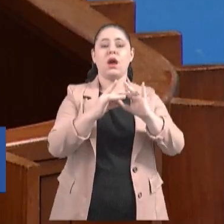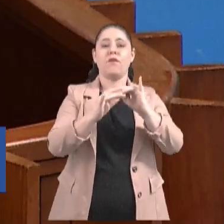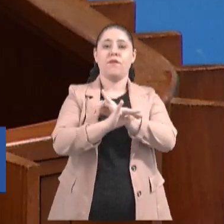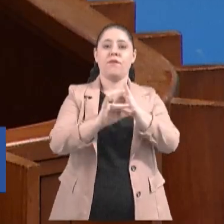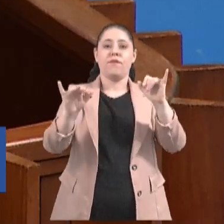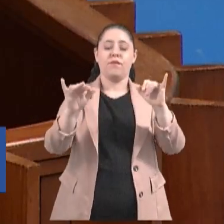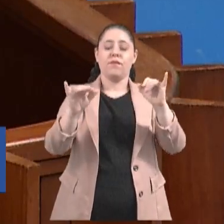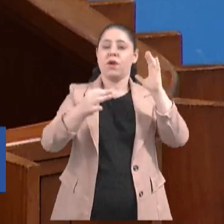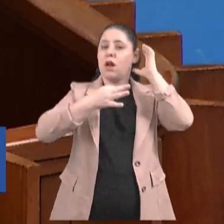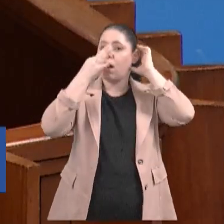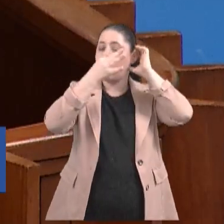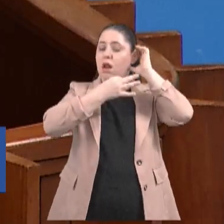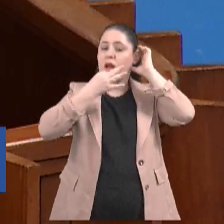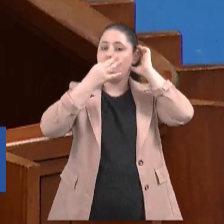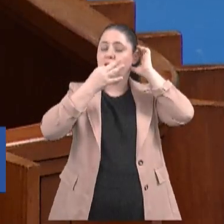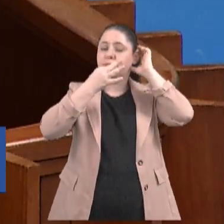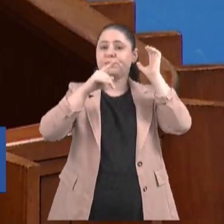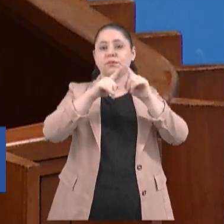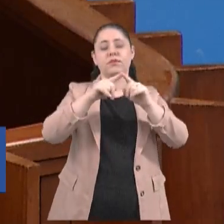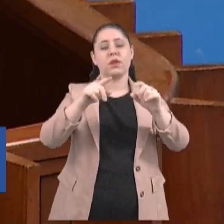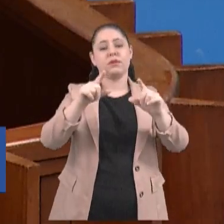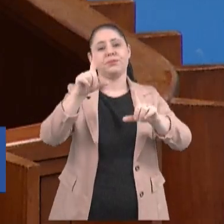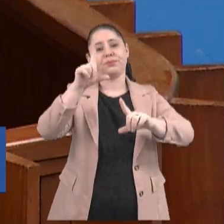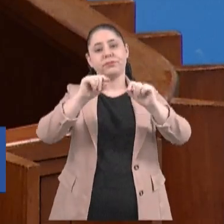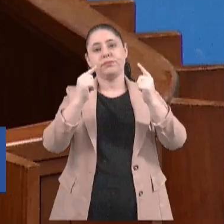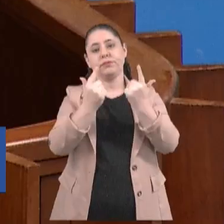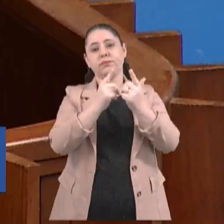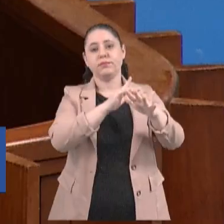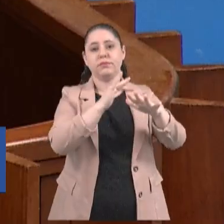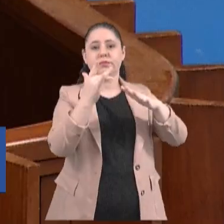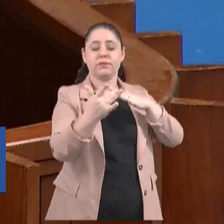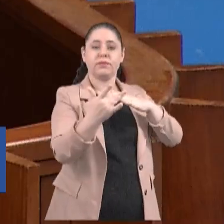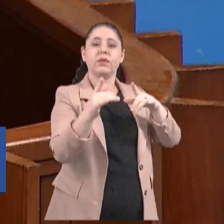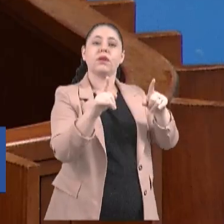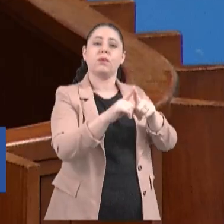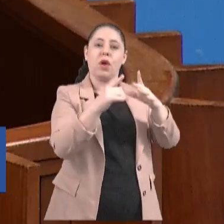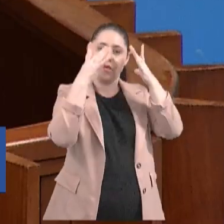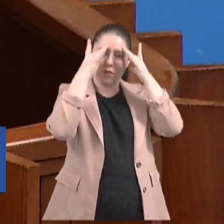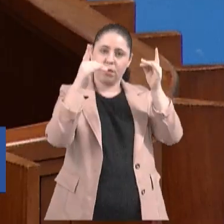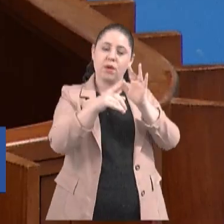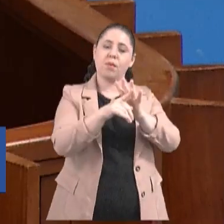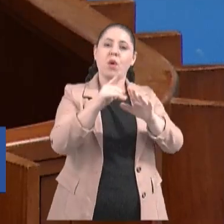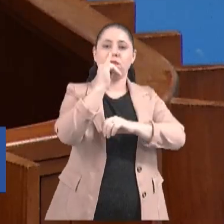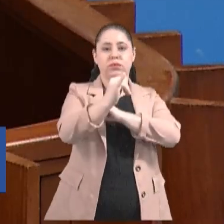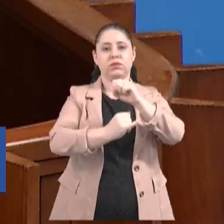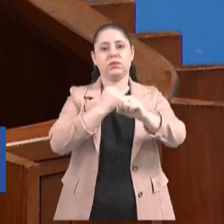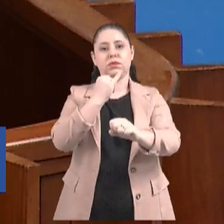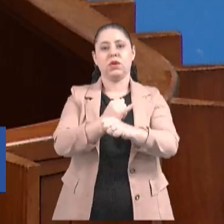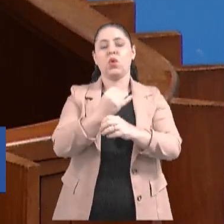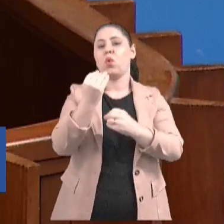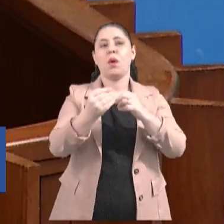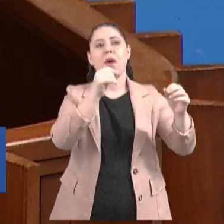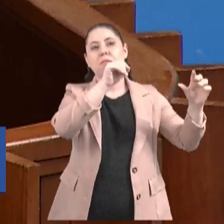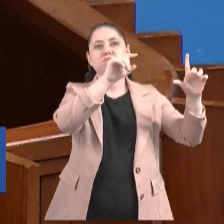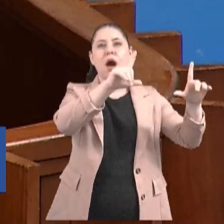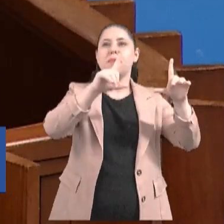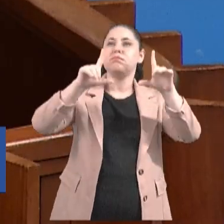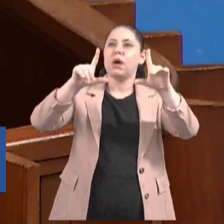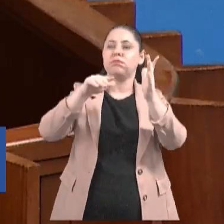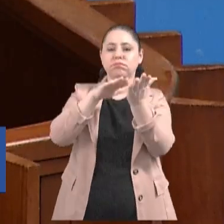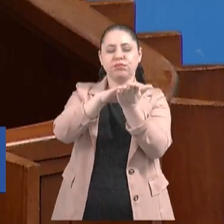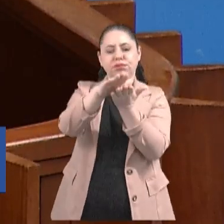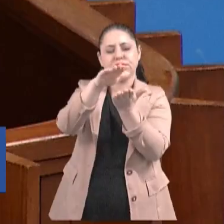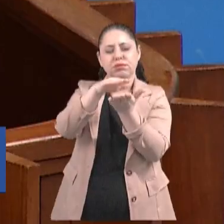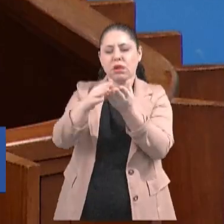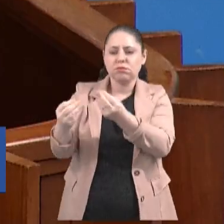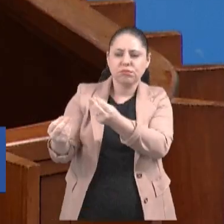em emissoras de rádio e televisão, em redes sociais e páginas oficiais da internet, por meio de cartazes, folhetos e